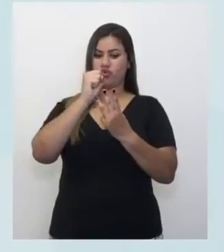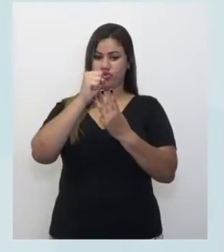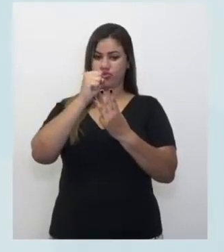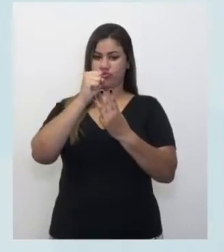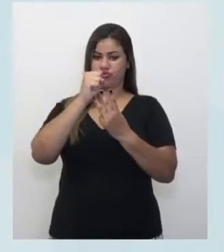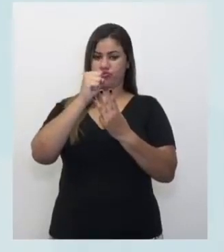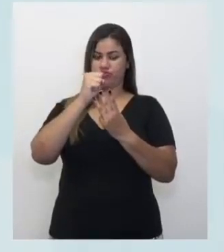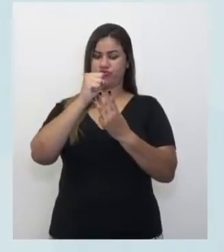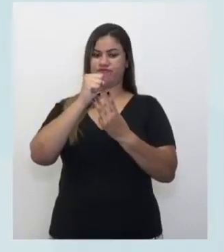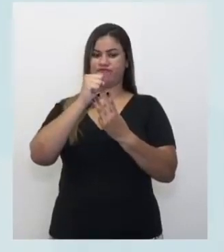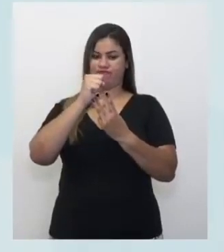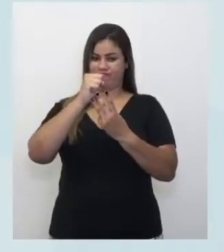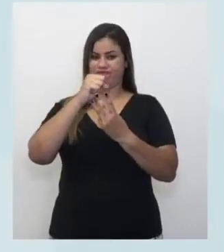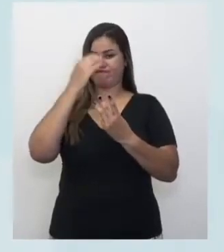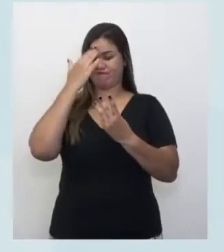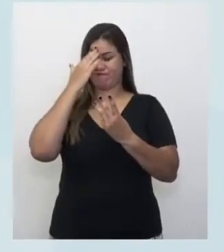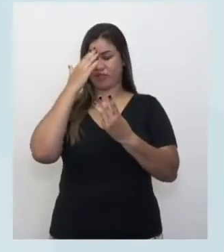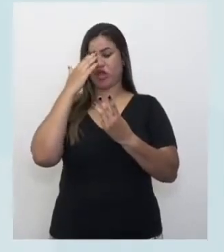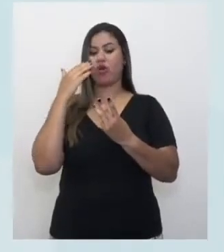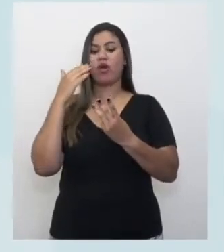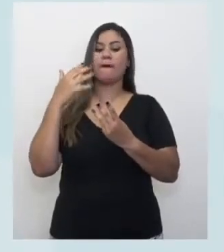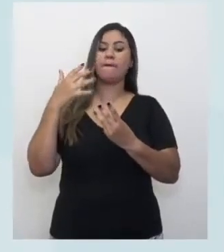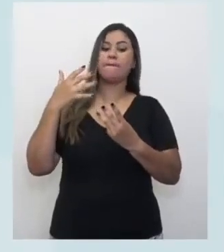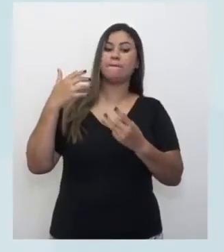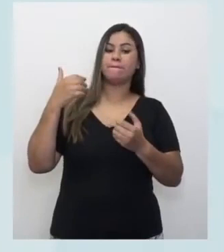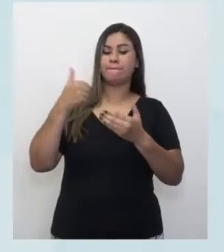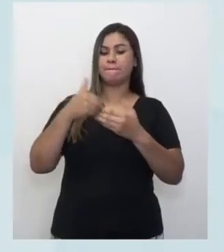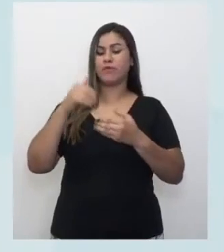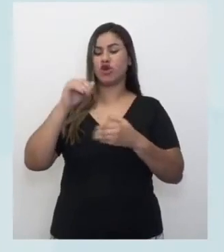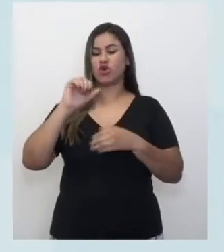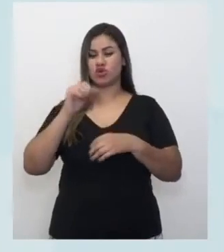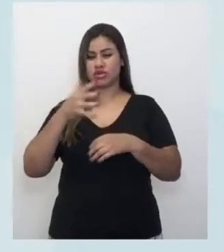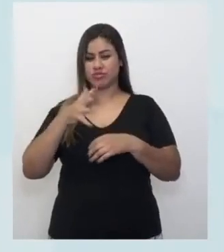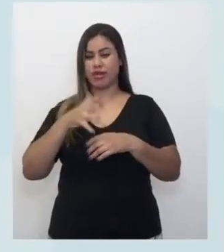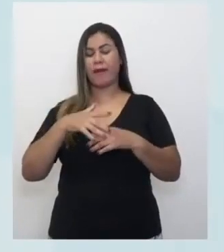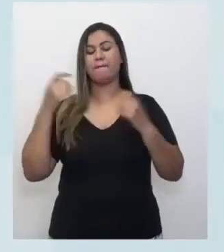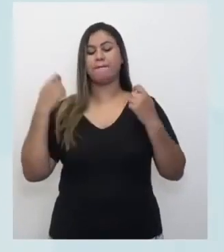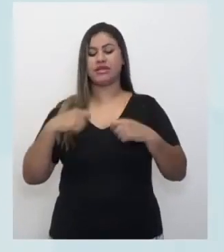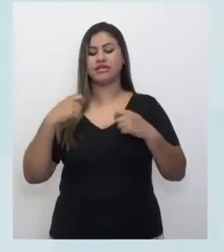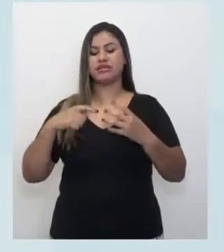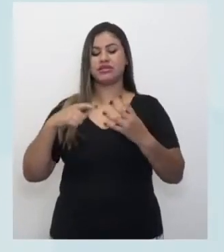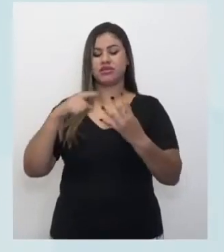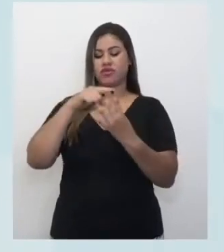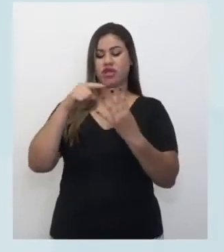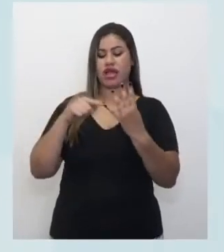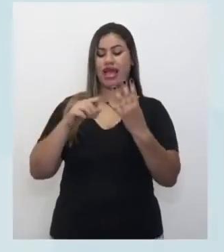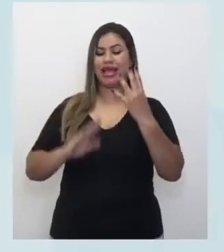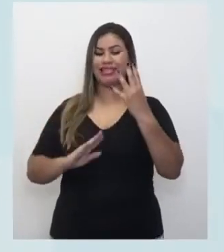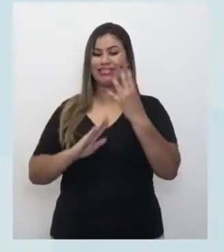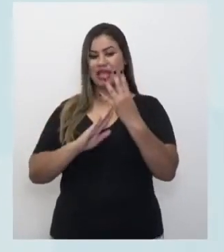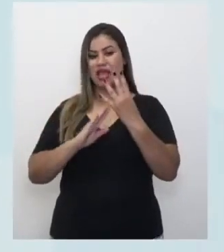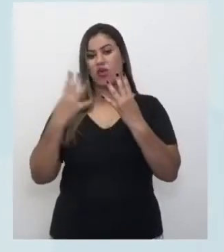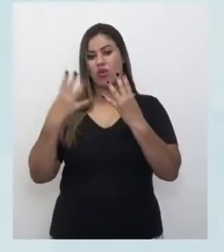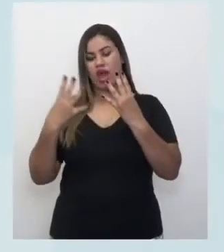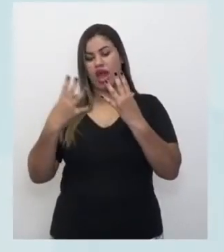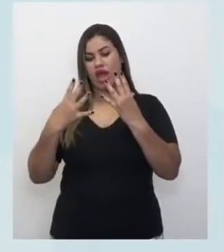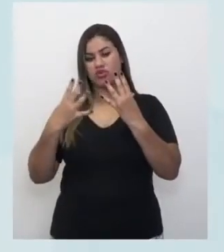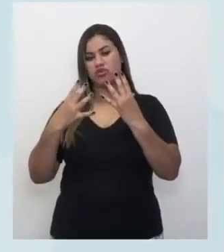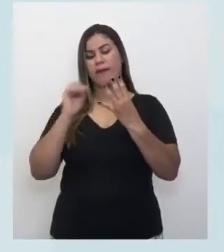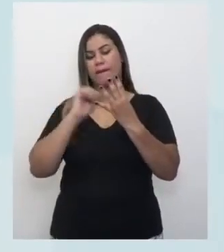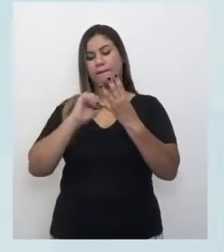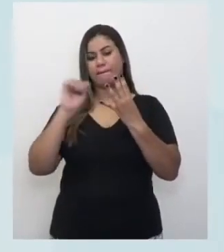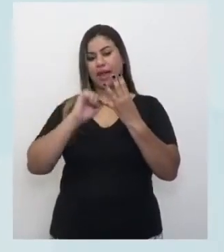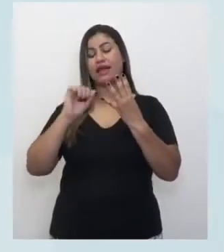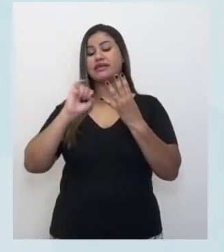418,298. Então, toda vez que a gente falar em aproximar a quantidade de casas, olha a próxima casa. Se for até o número 4, só apaga. Se for de 5